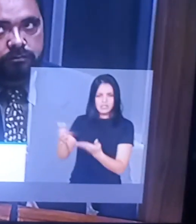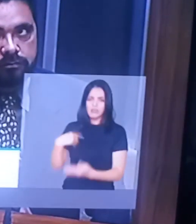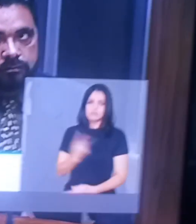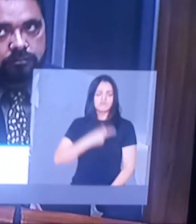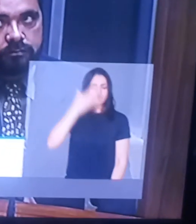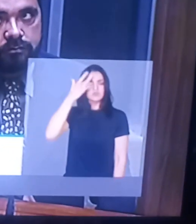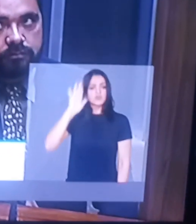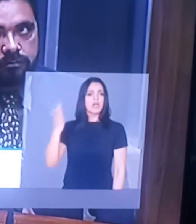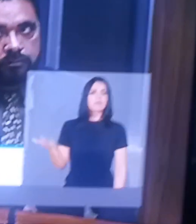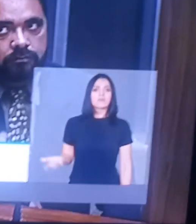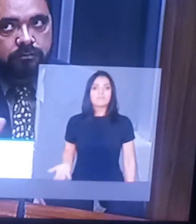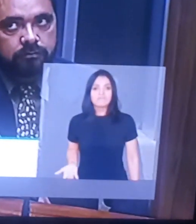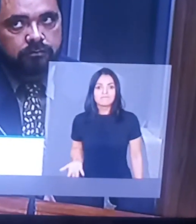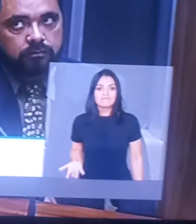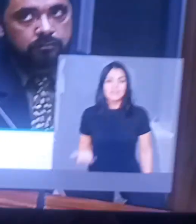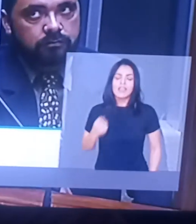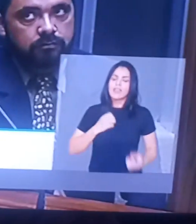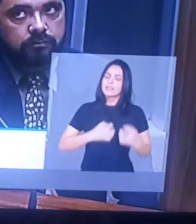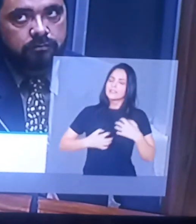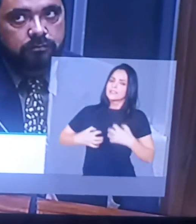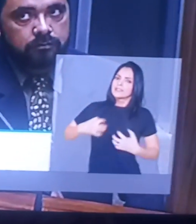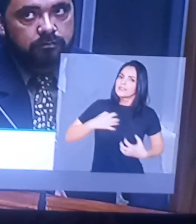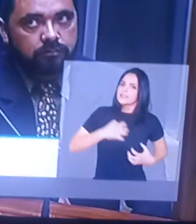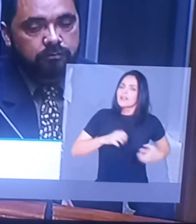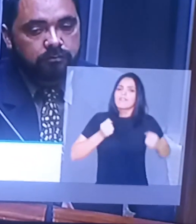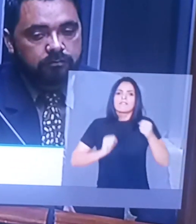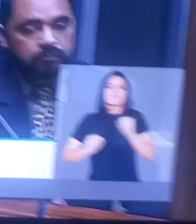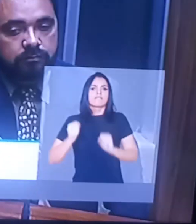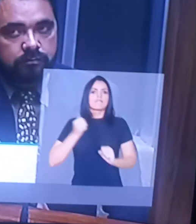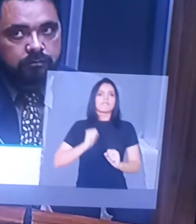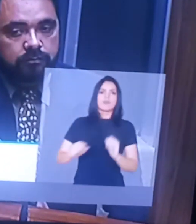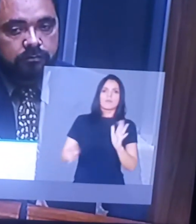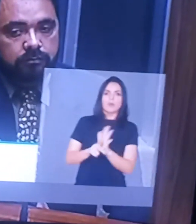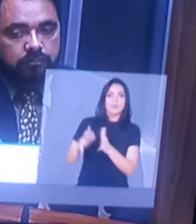sabemos. É isso o anseio da nossa categoria lá de fora.